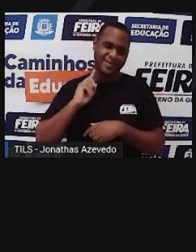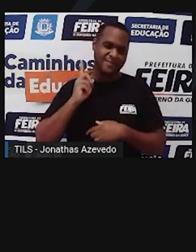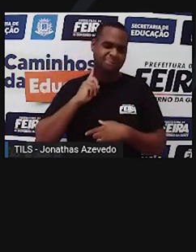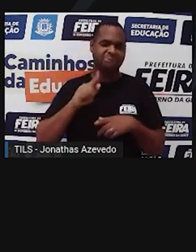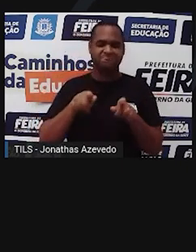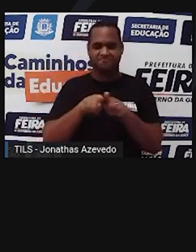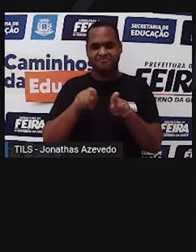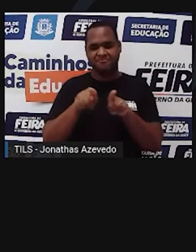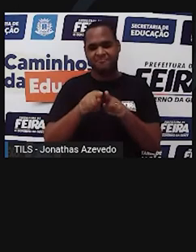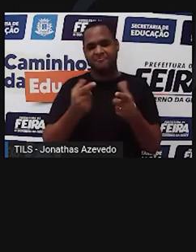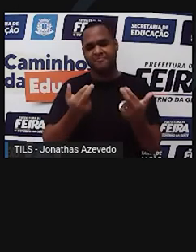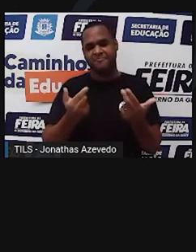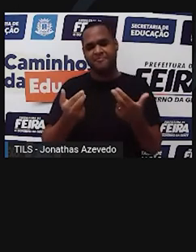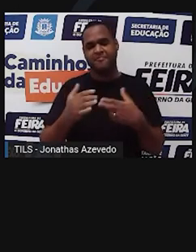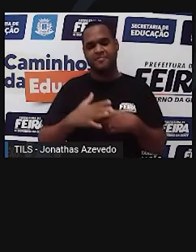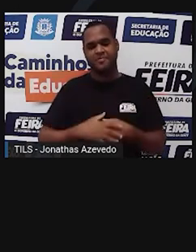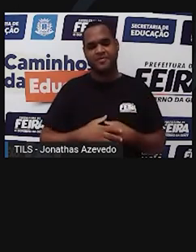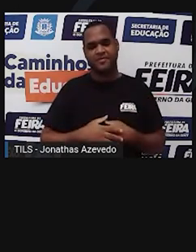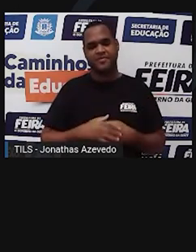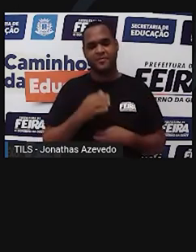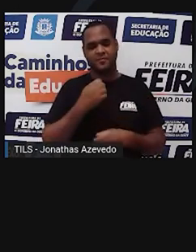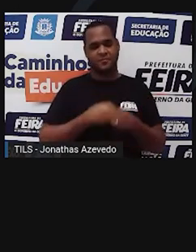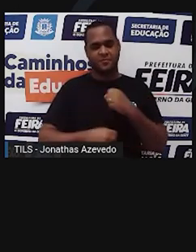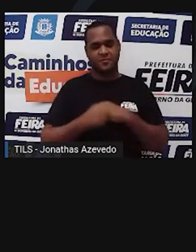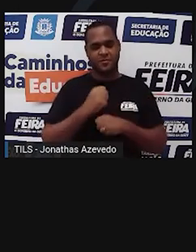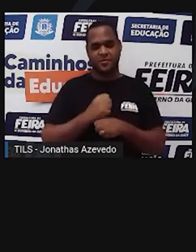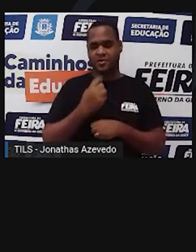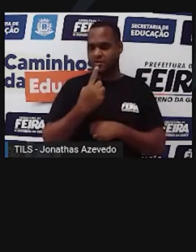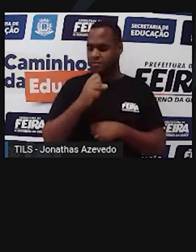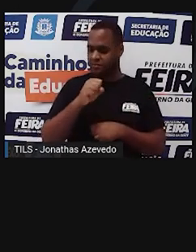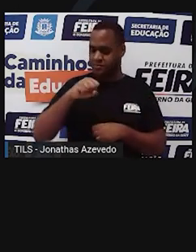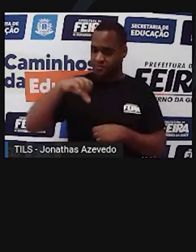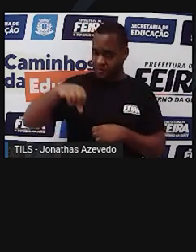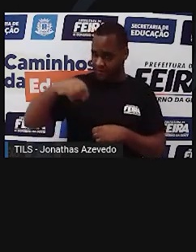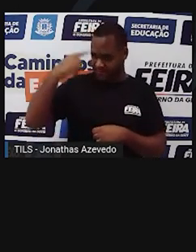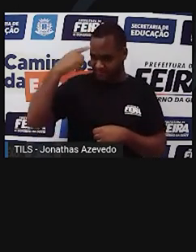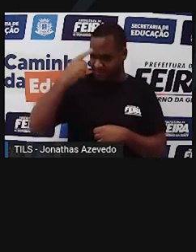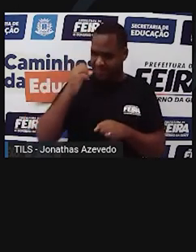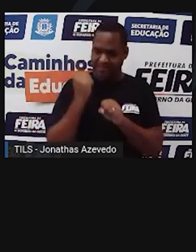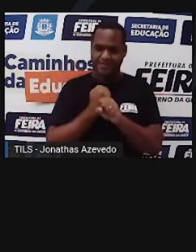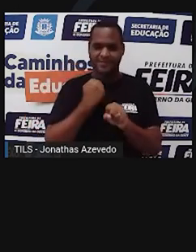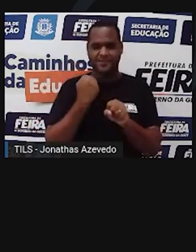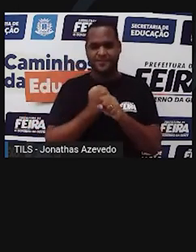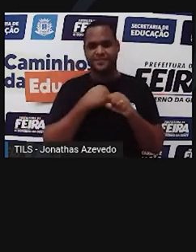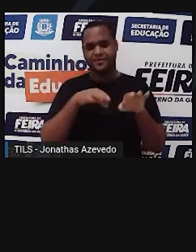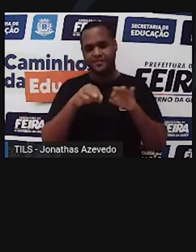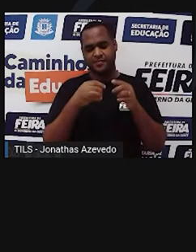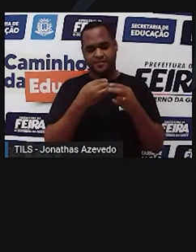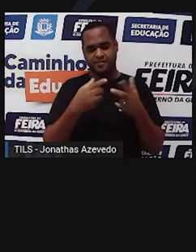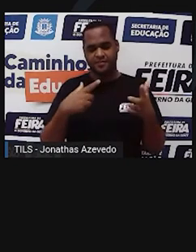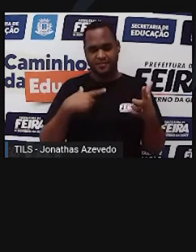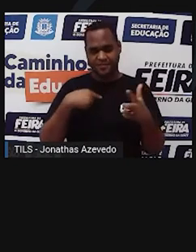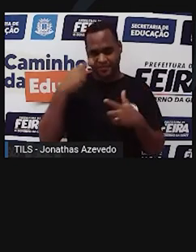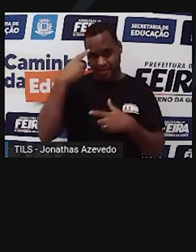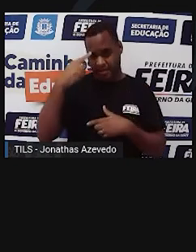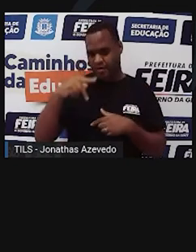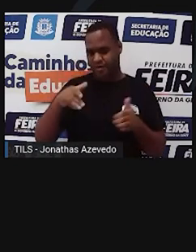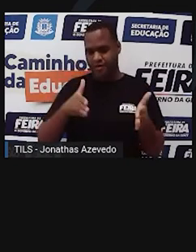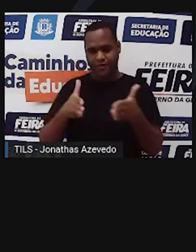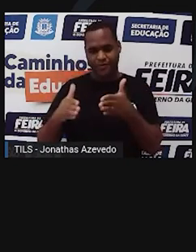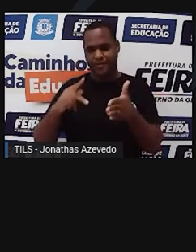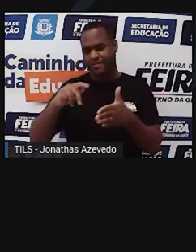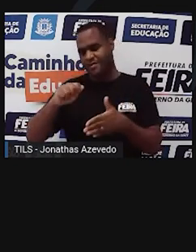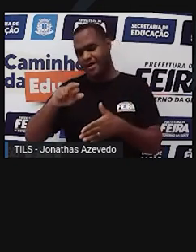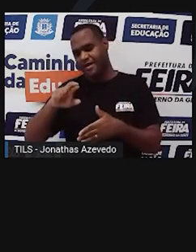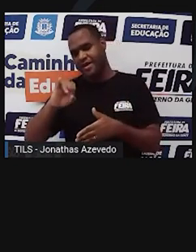em 1889. E ela foi construída às margens do rio Paraibuna. Mas, claro, essas